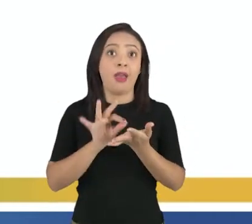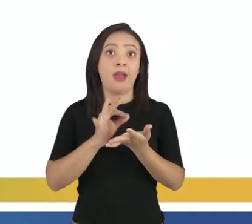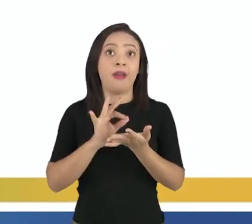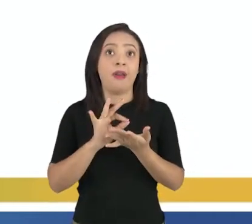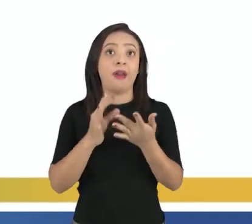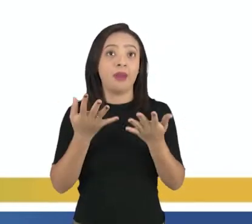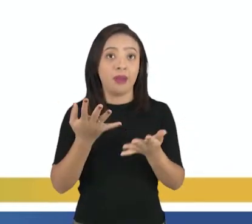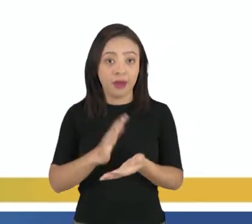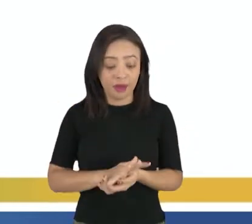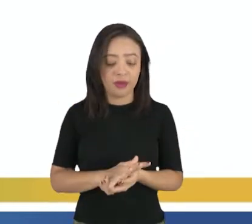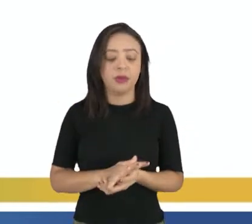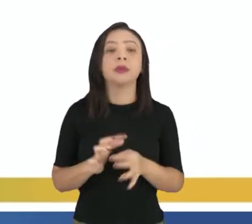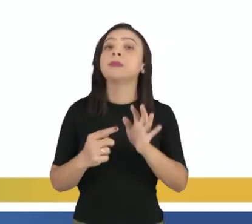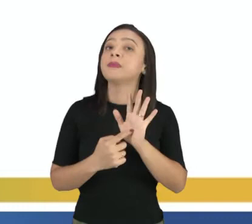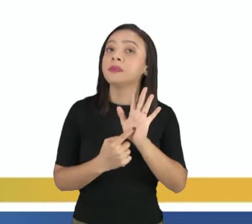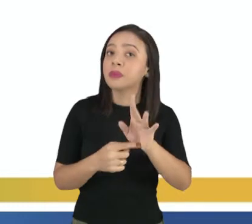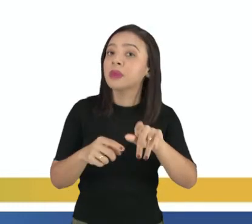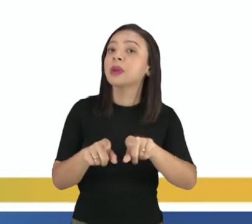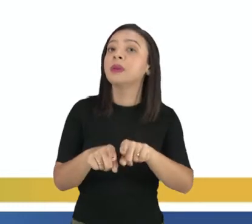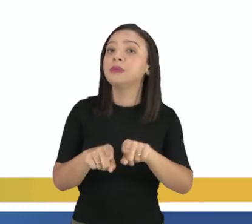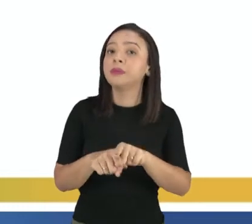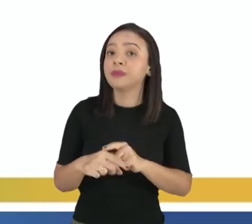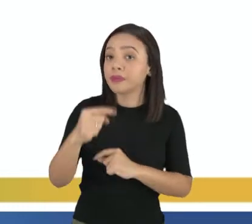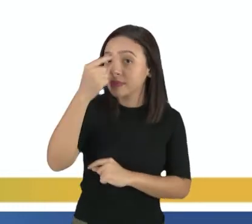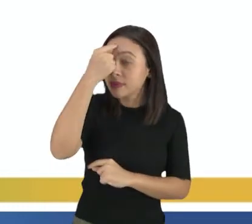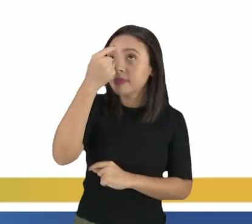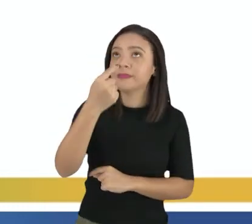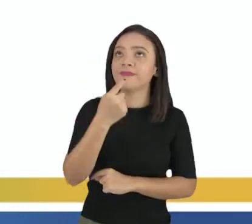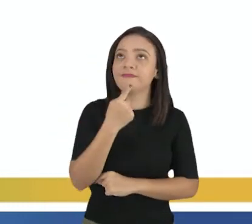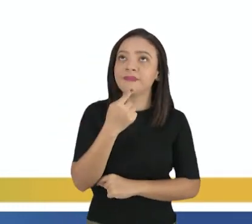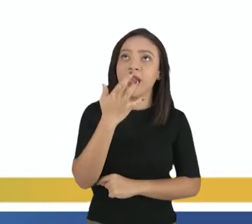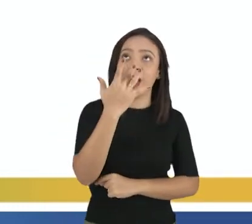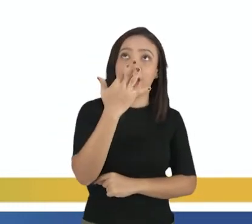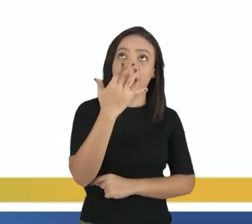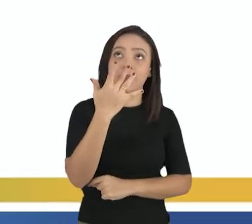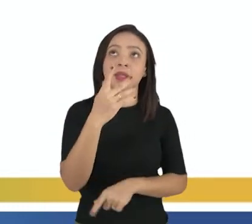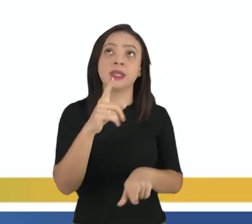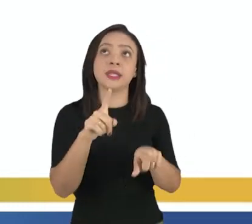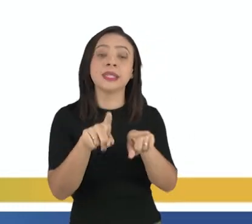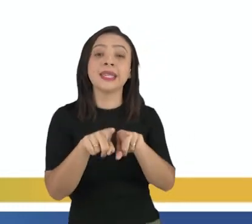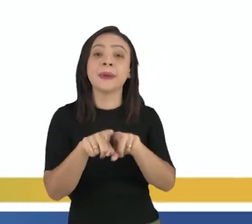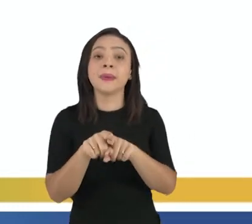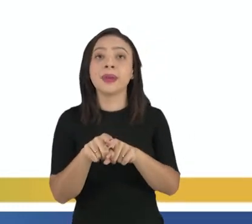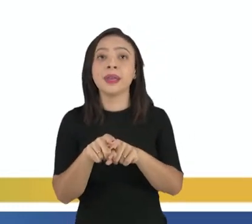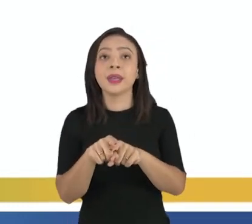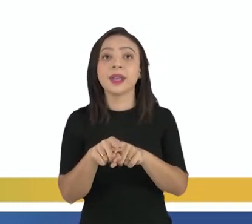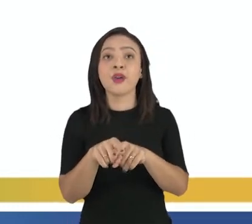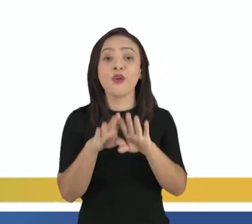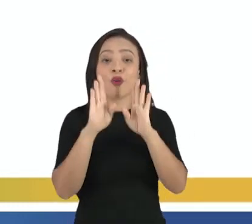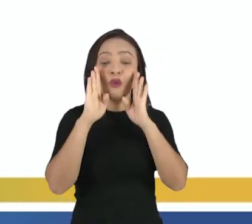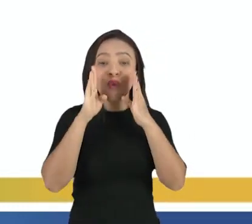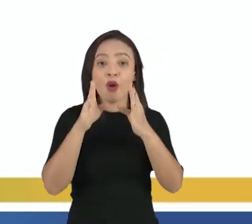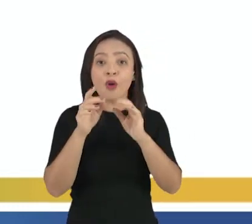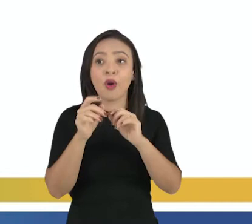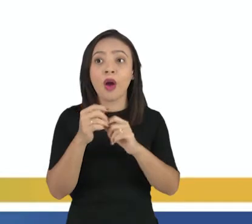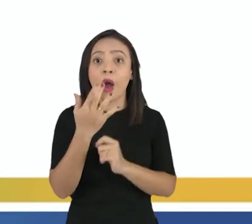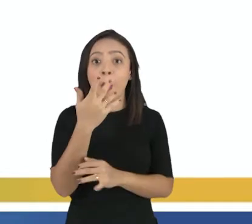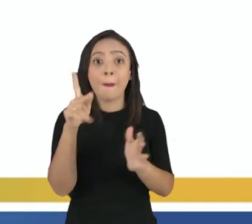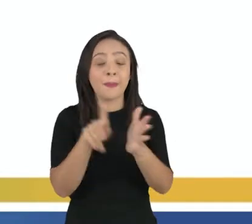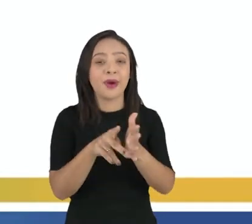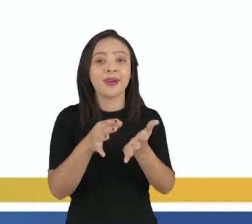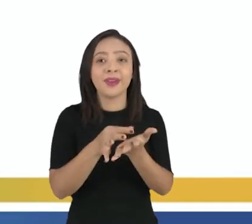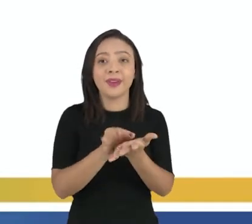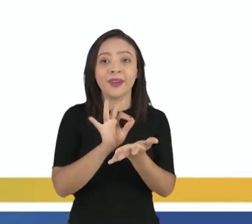ele colocou a imagem, né? As cores sempre voltadas para a tonalidade do café, já para